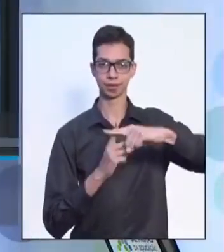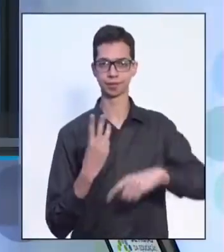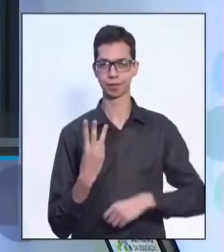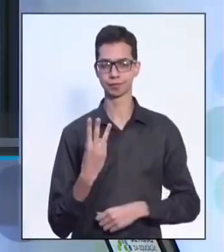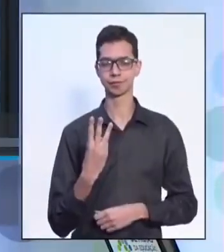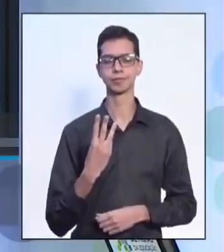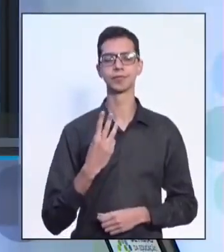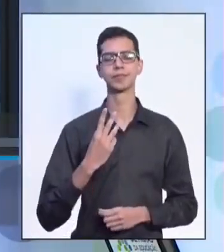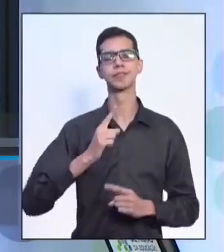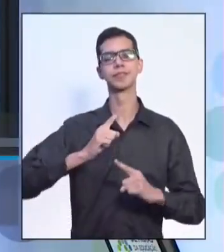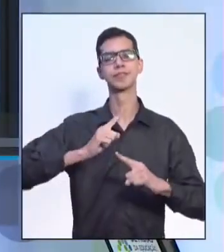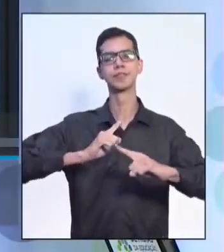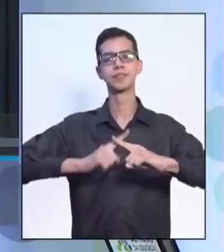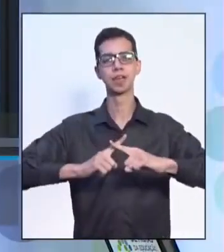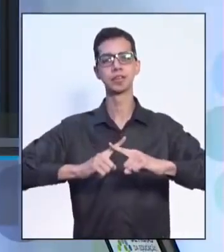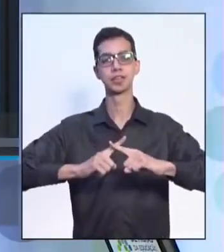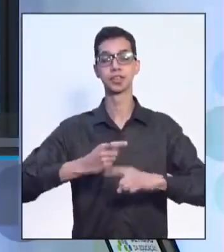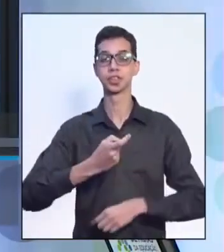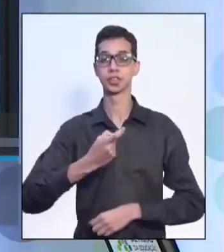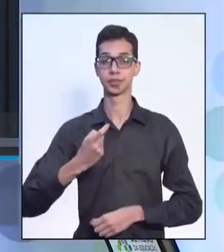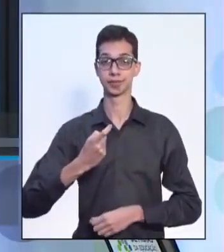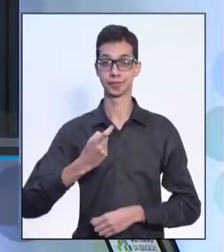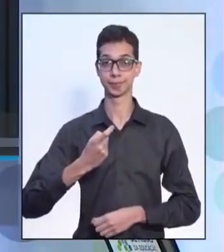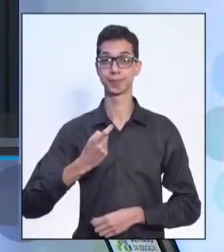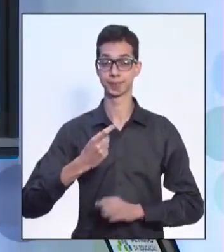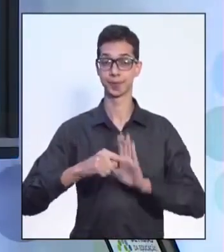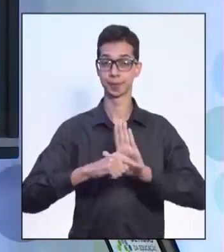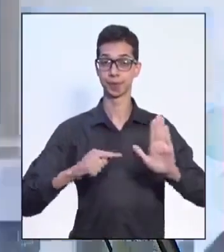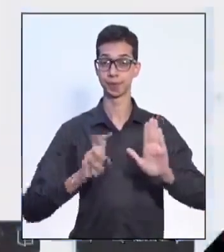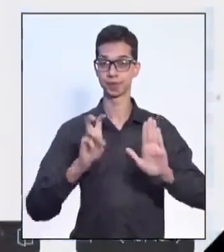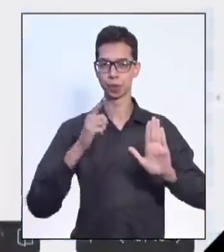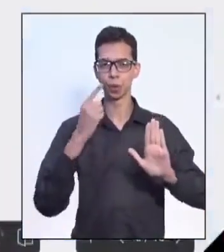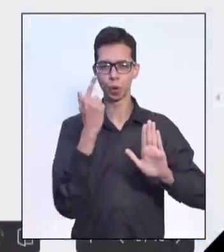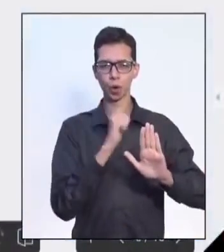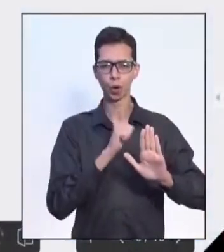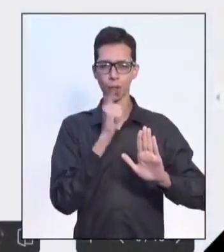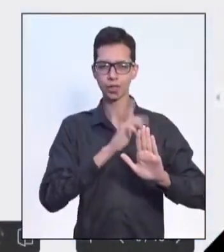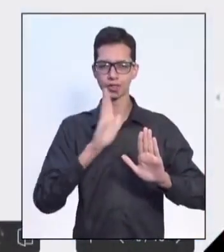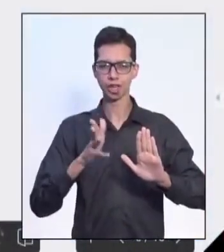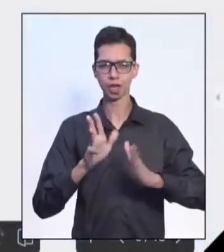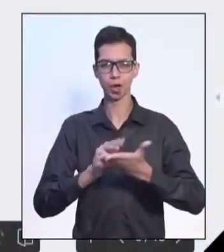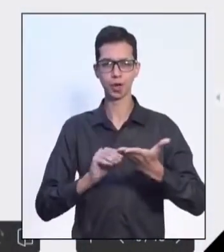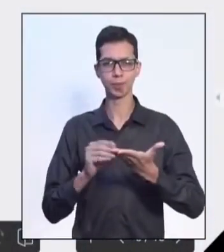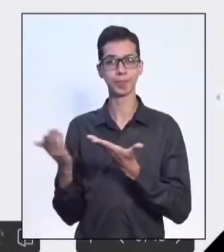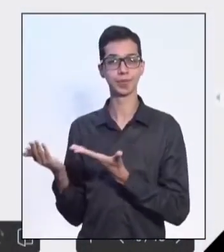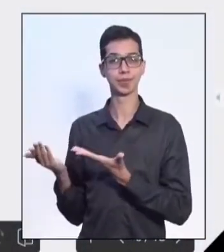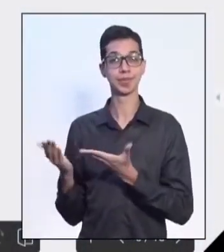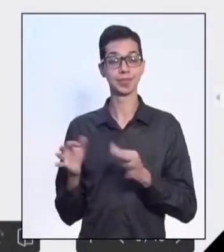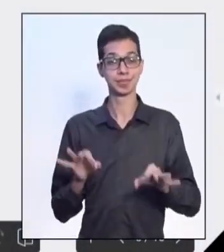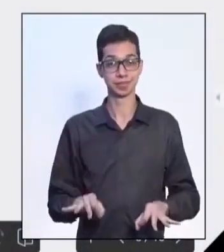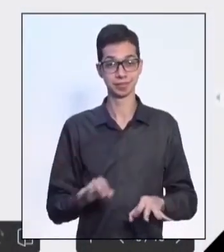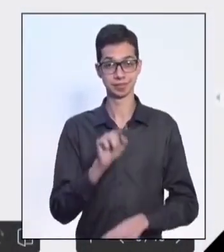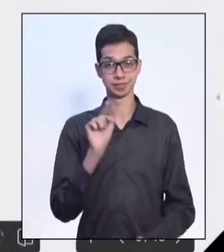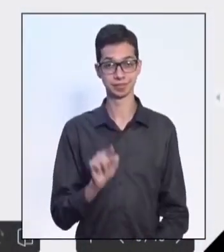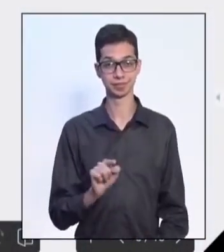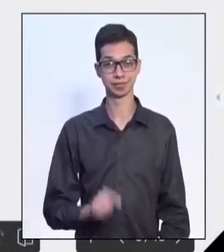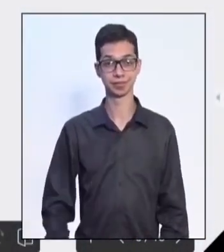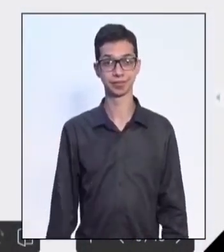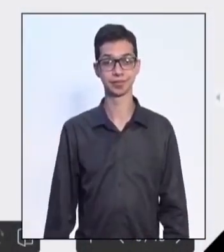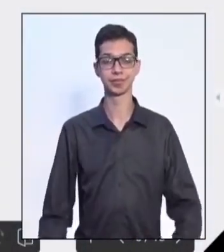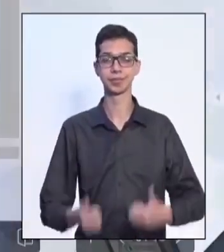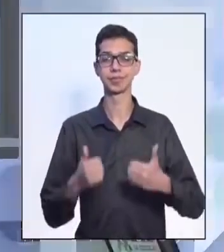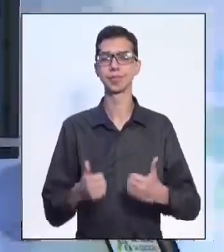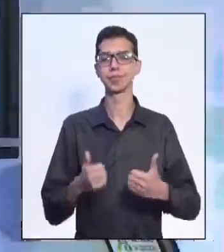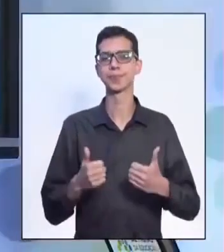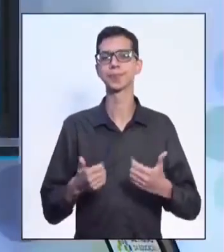x menos 5. Deram um print na tela, pessoal? Copiaram já? Tudo certinho? Bom,